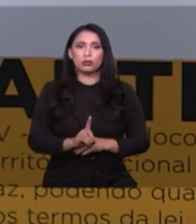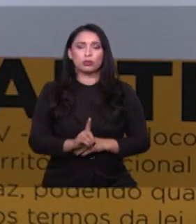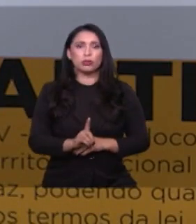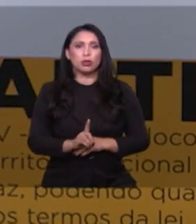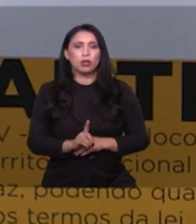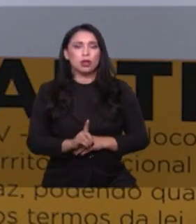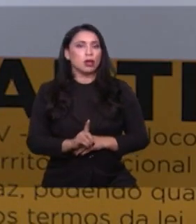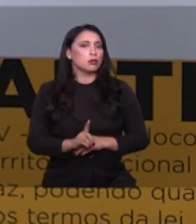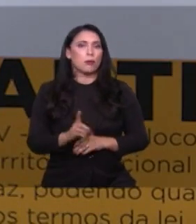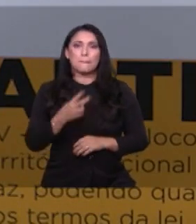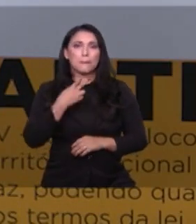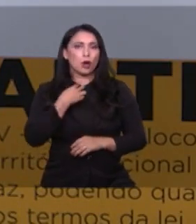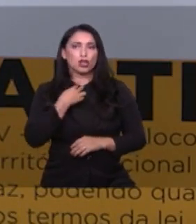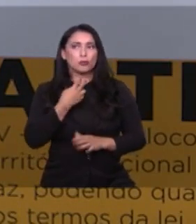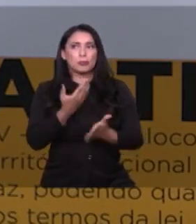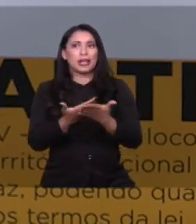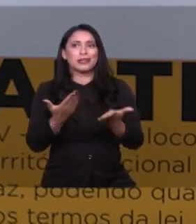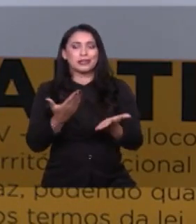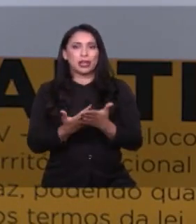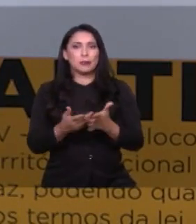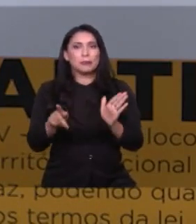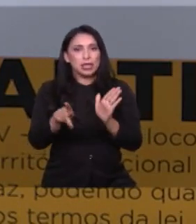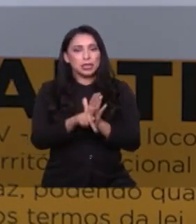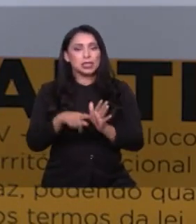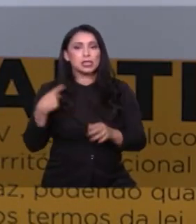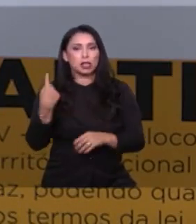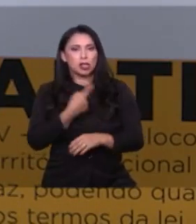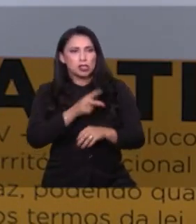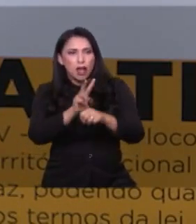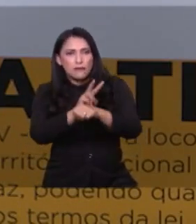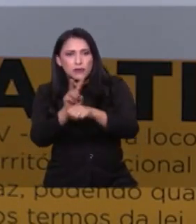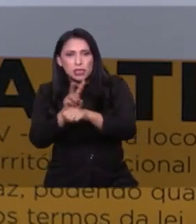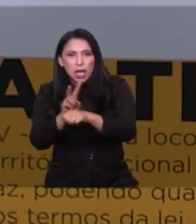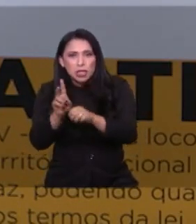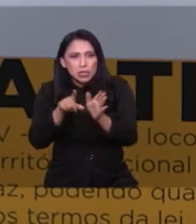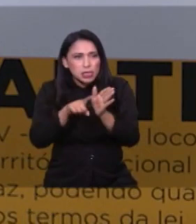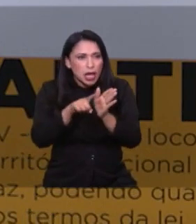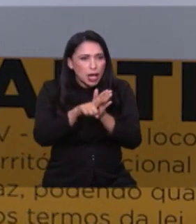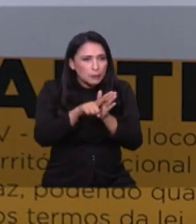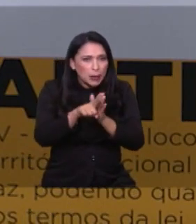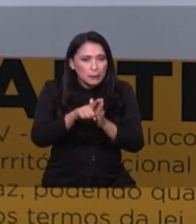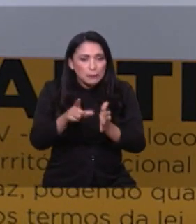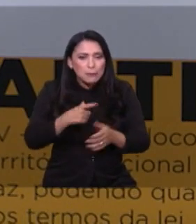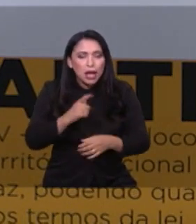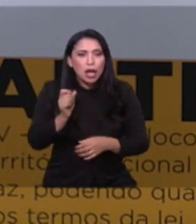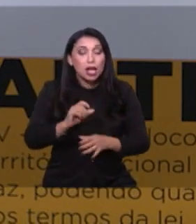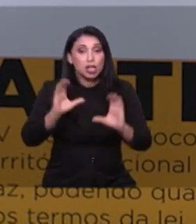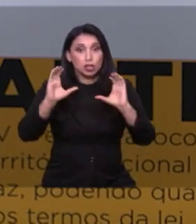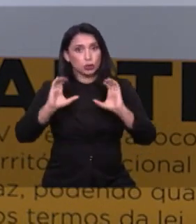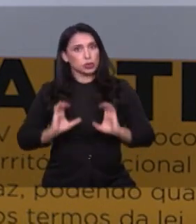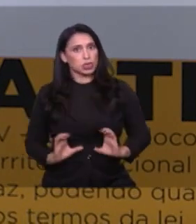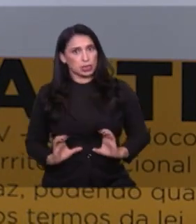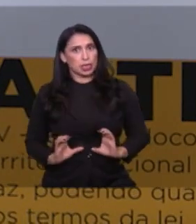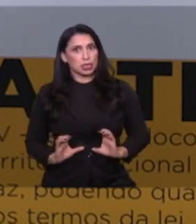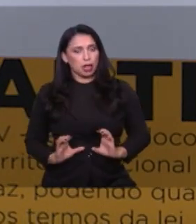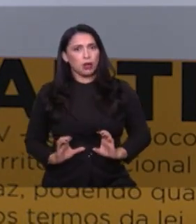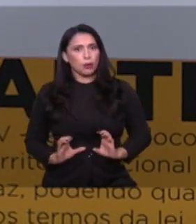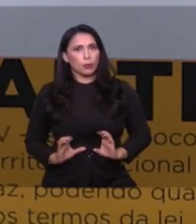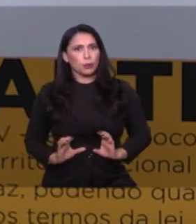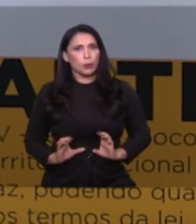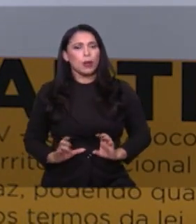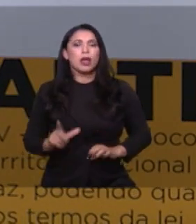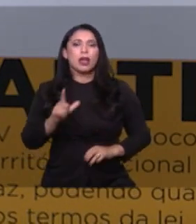do que é nosso, né? A gente tem que fiscalizar, atuar fiscalizando, e o cidadão também, ele tem